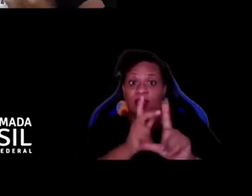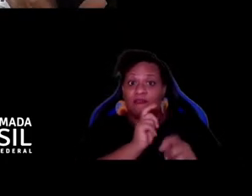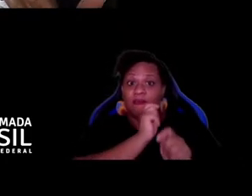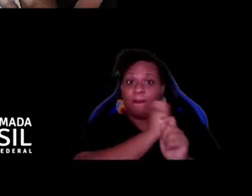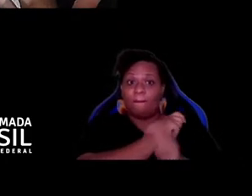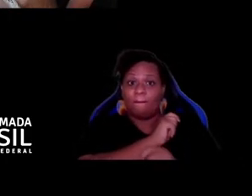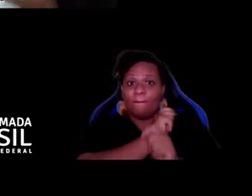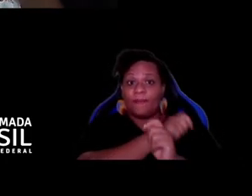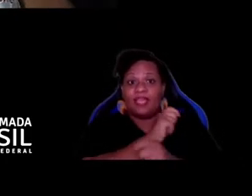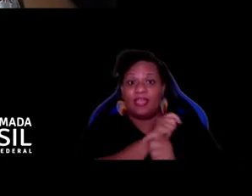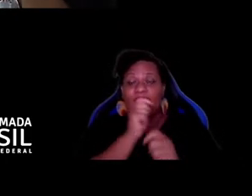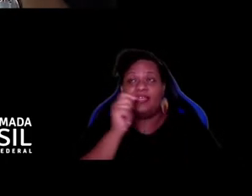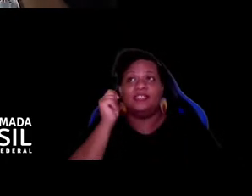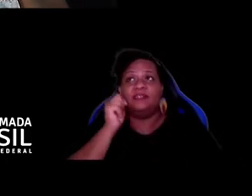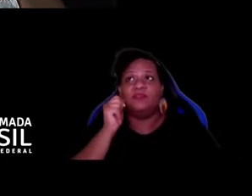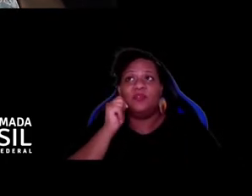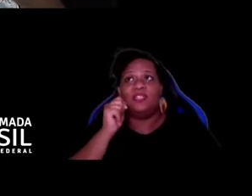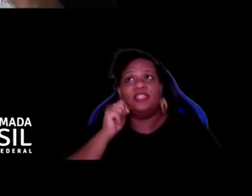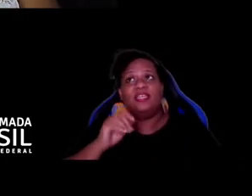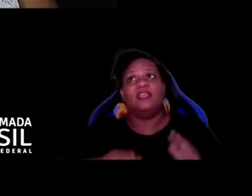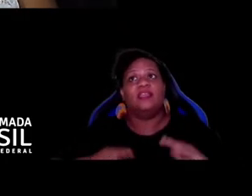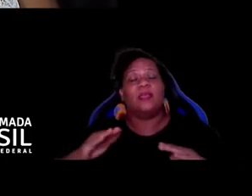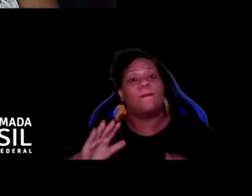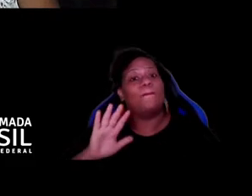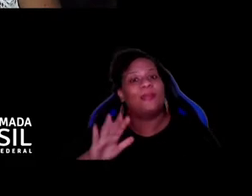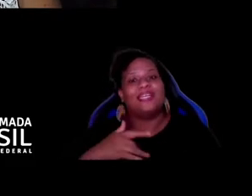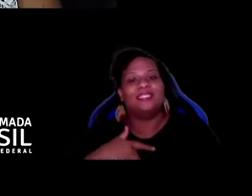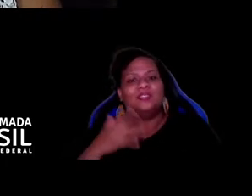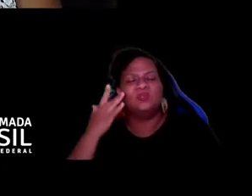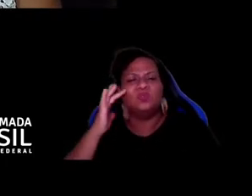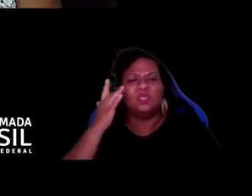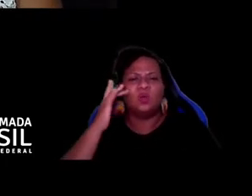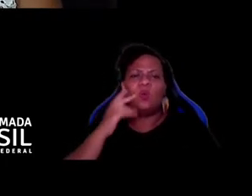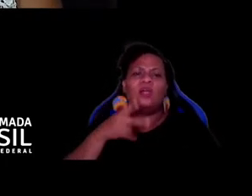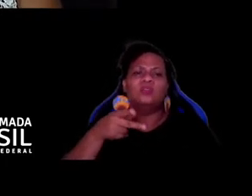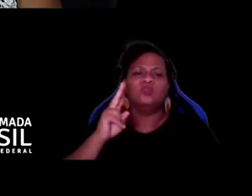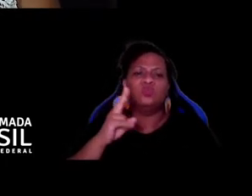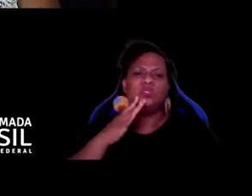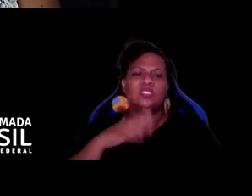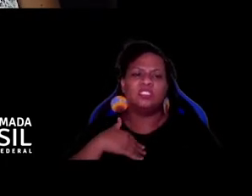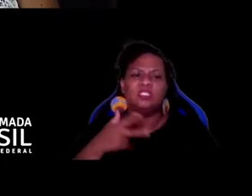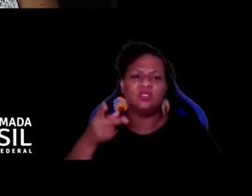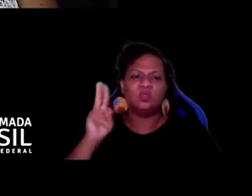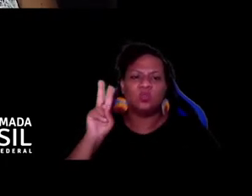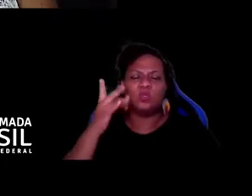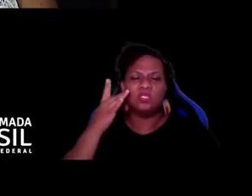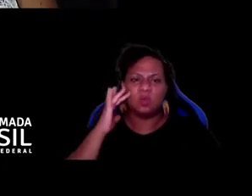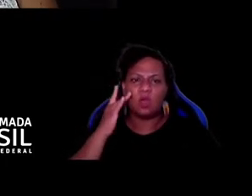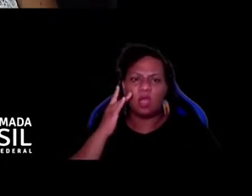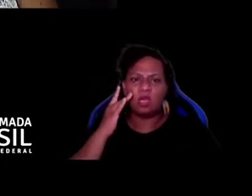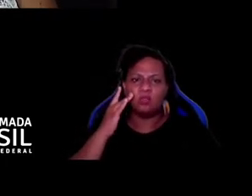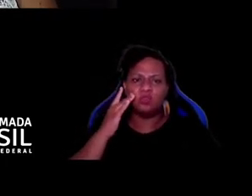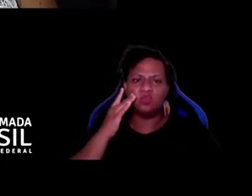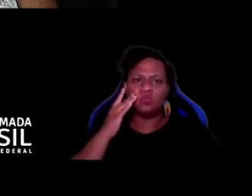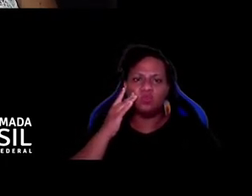percussionistas. Só que eu não sei, eu acho que é às 14 horas, né?